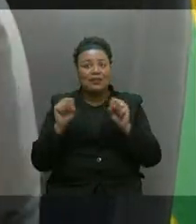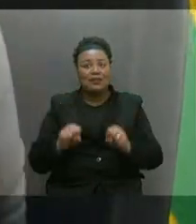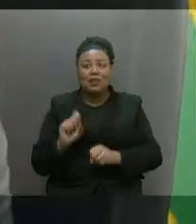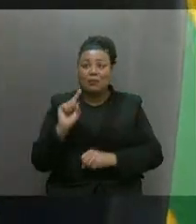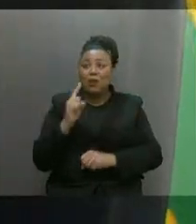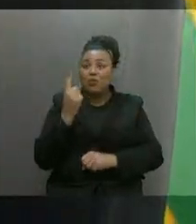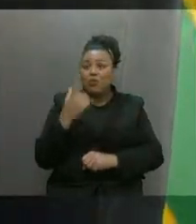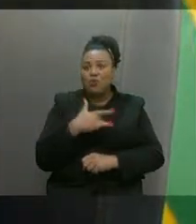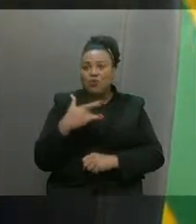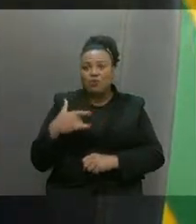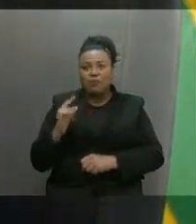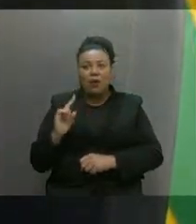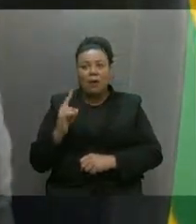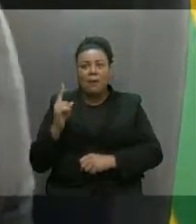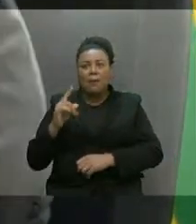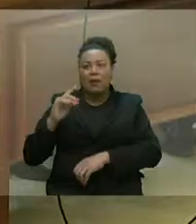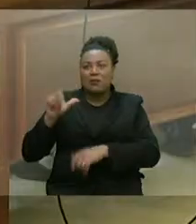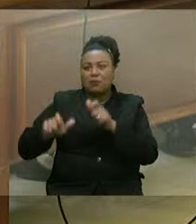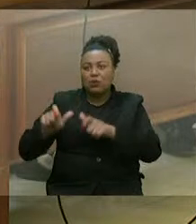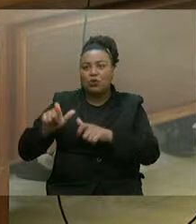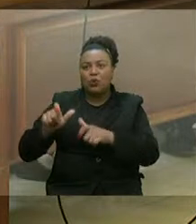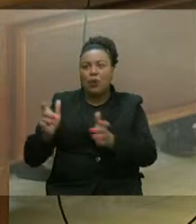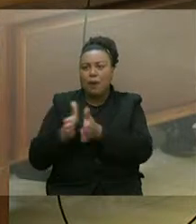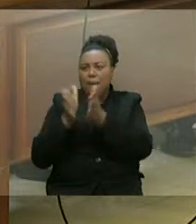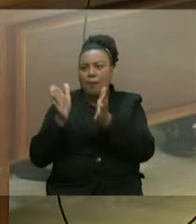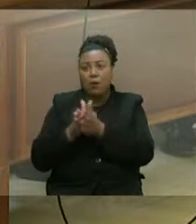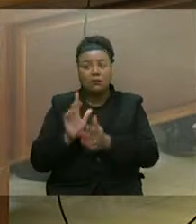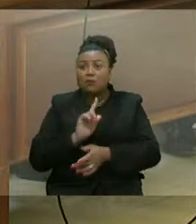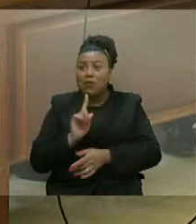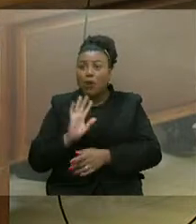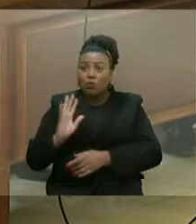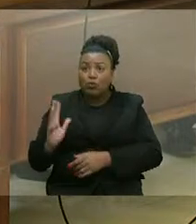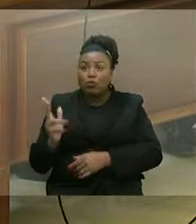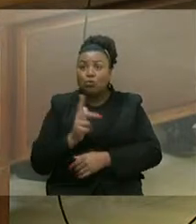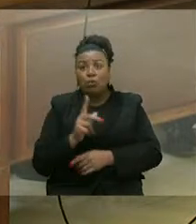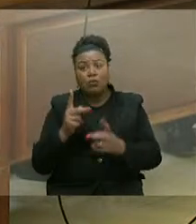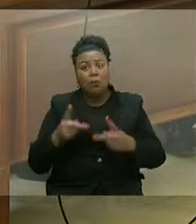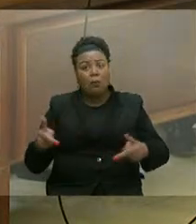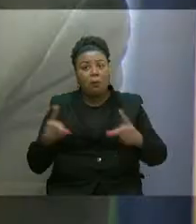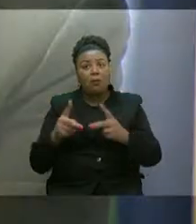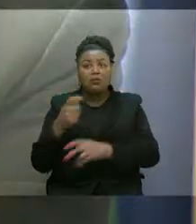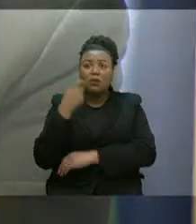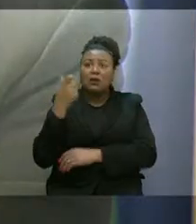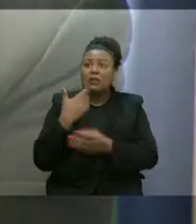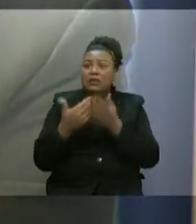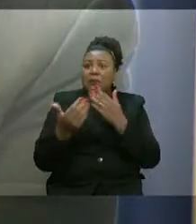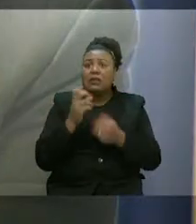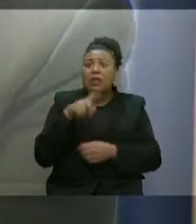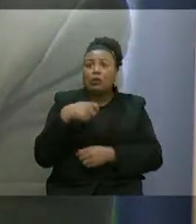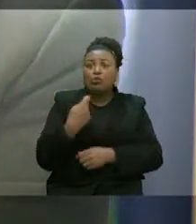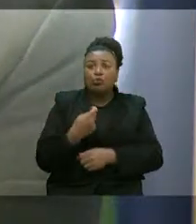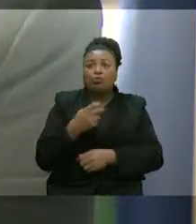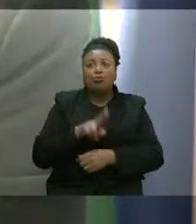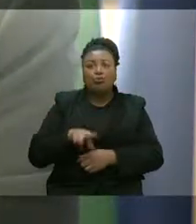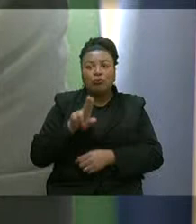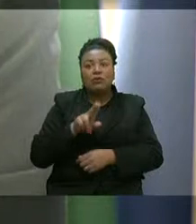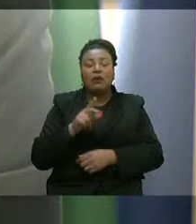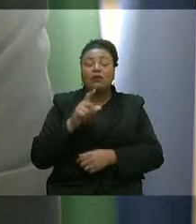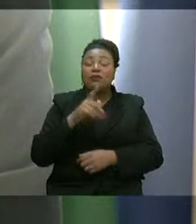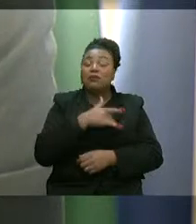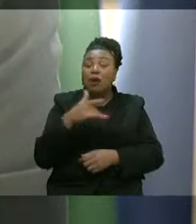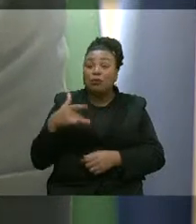saúde só para as mais humildes, não, toda a população gaúcha, independente quem usa saúde suplementar, quem tem convênio,